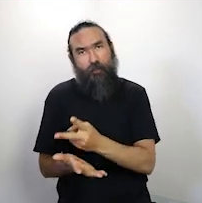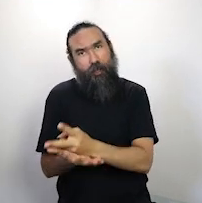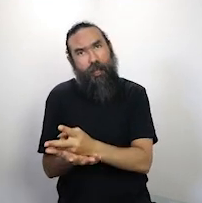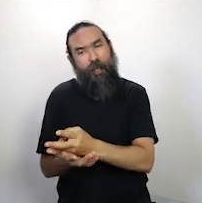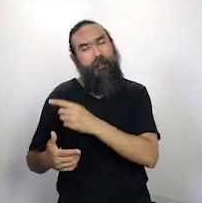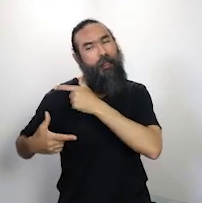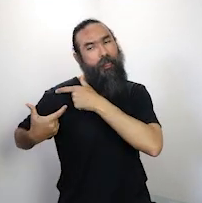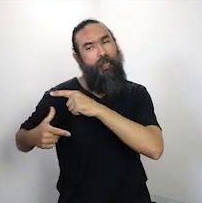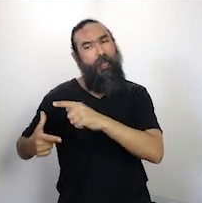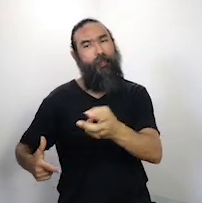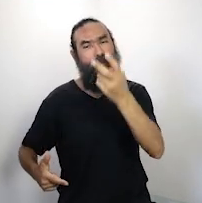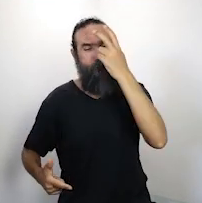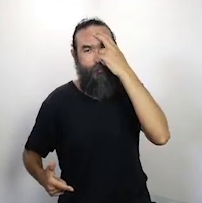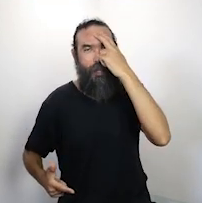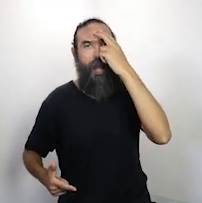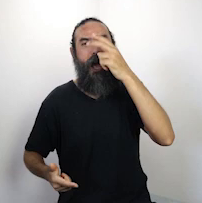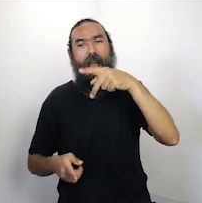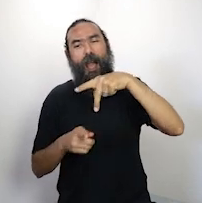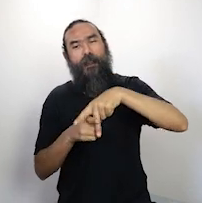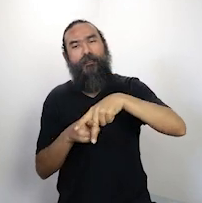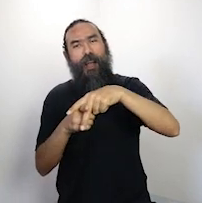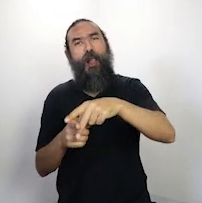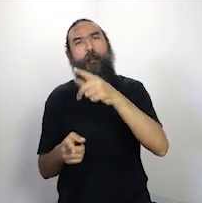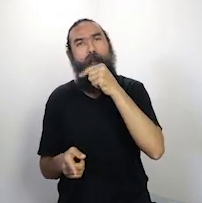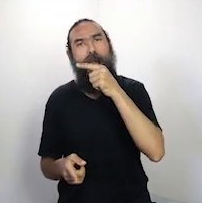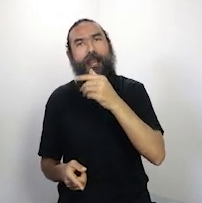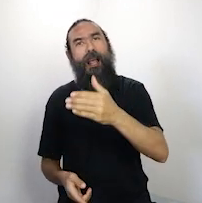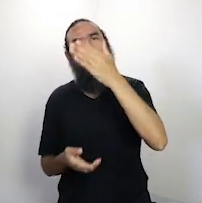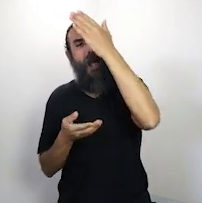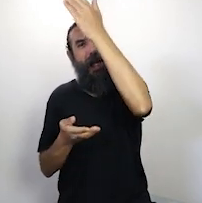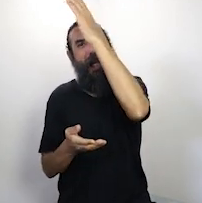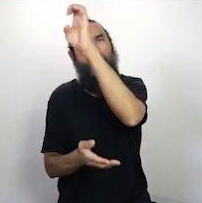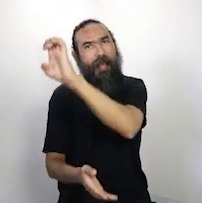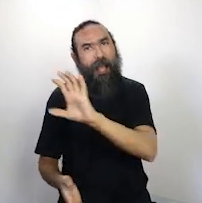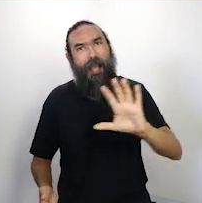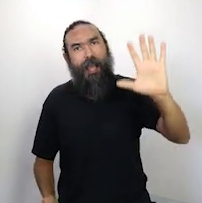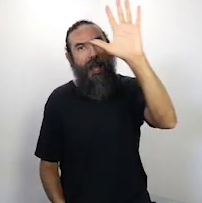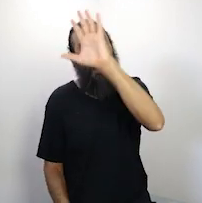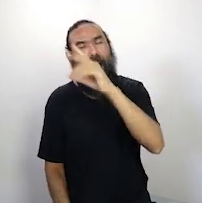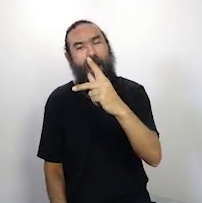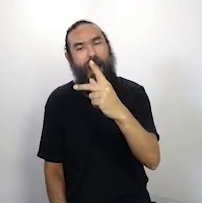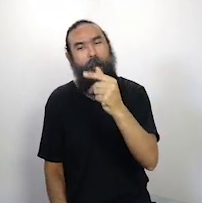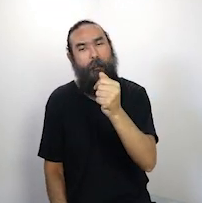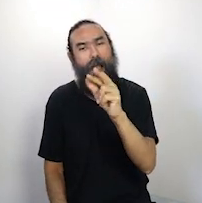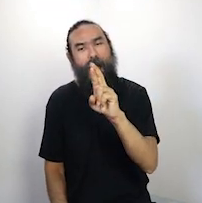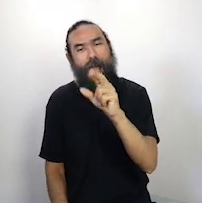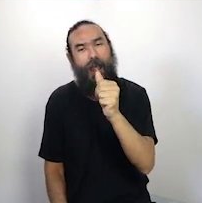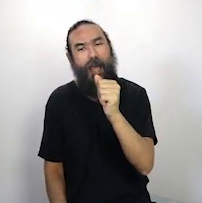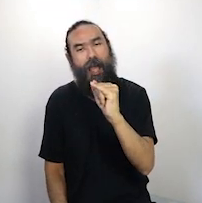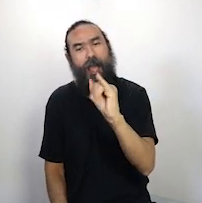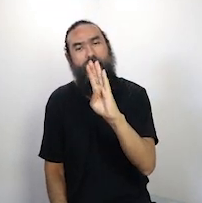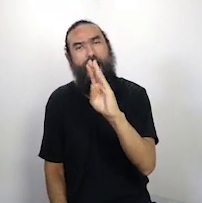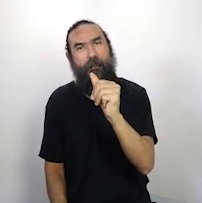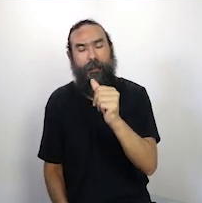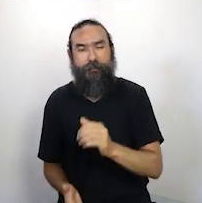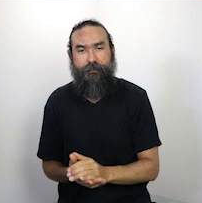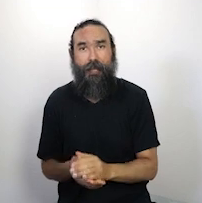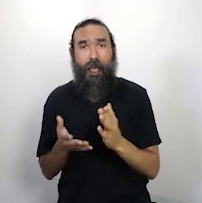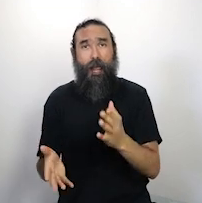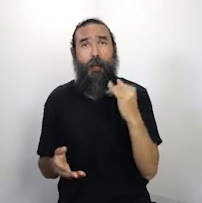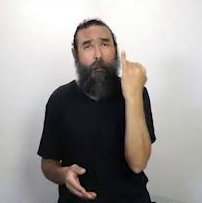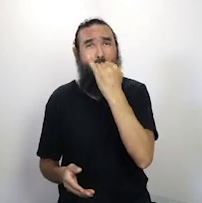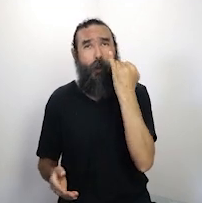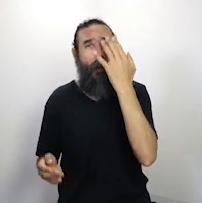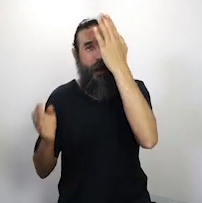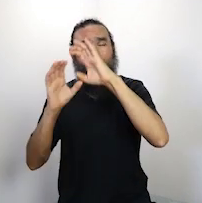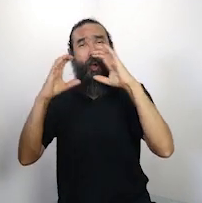cavalo marinho e estar cuidando dessas crianças ali da região da Paraíba. É isso. E tem um papel importante, Nareli, na comunidade